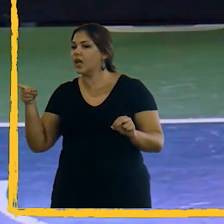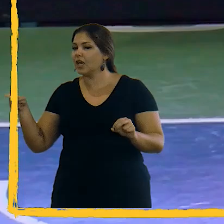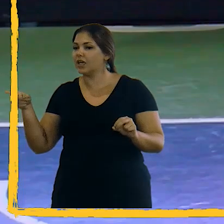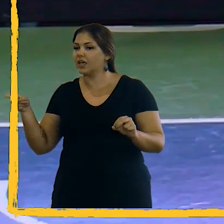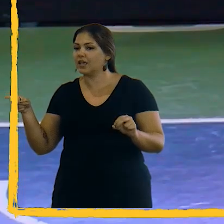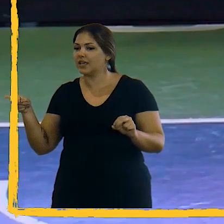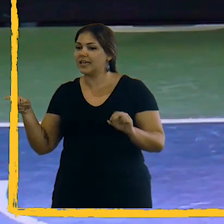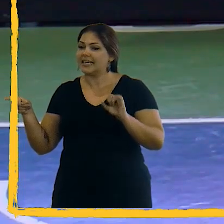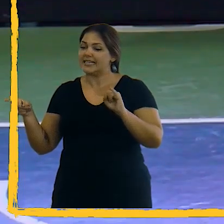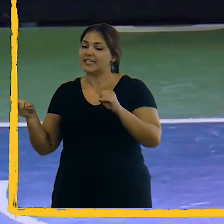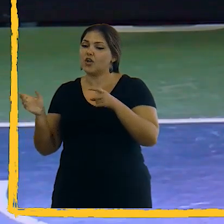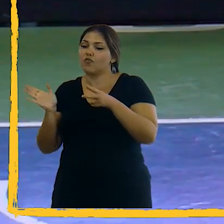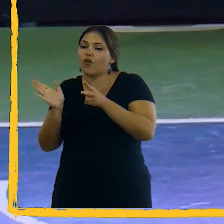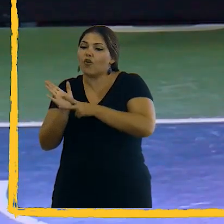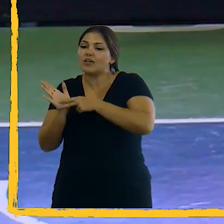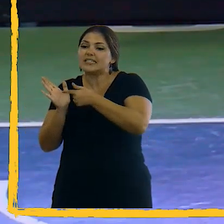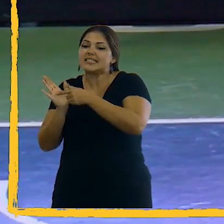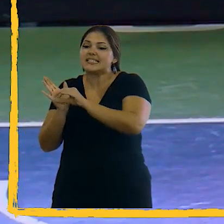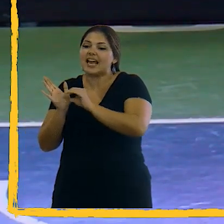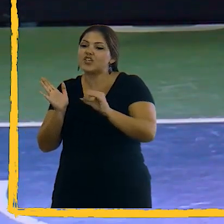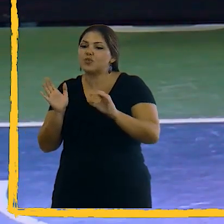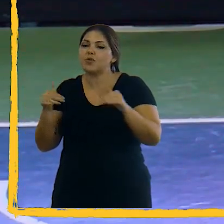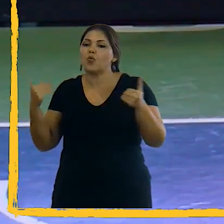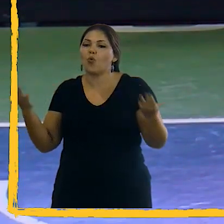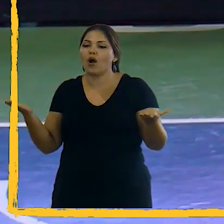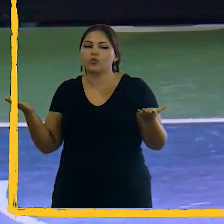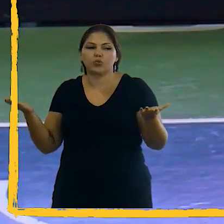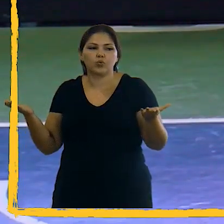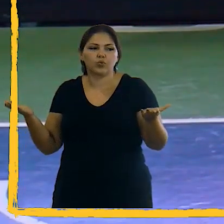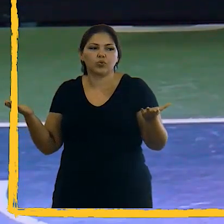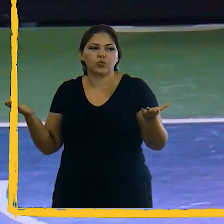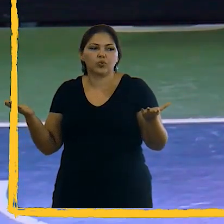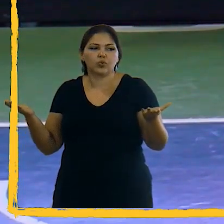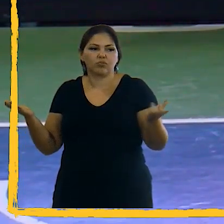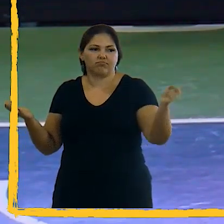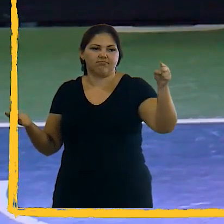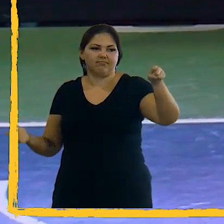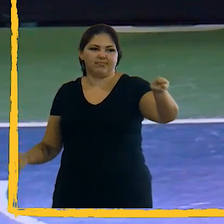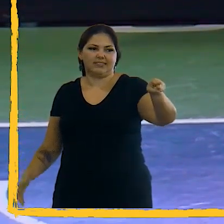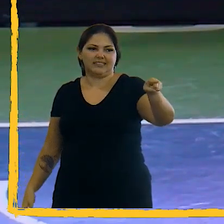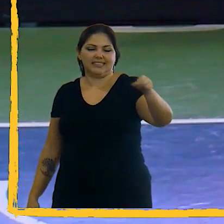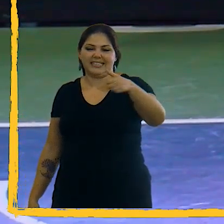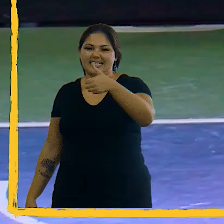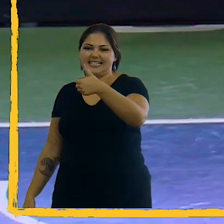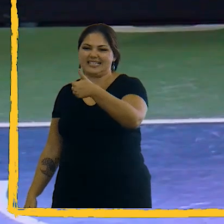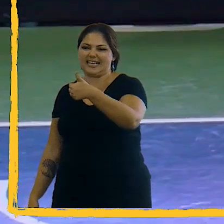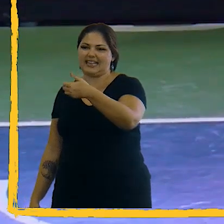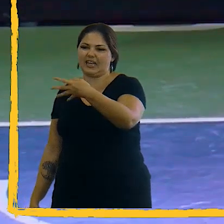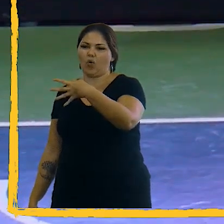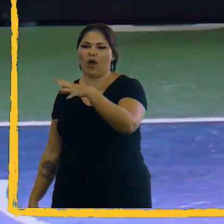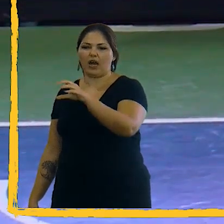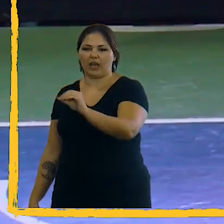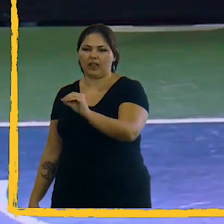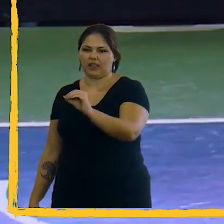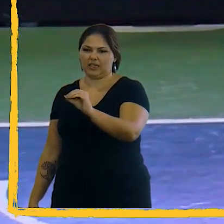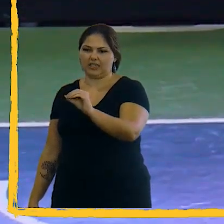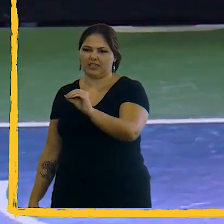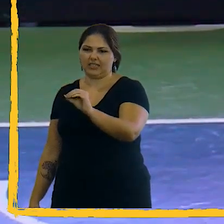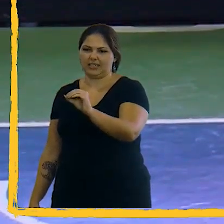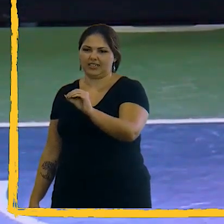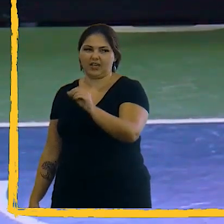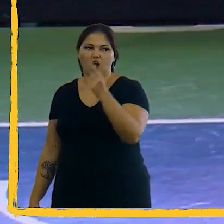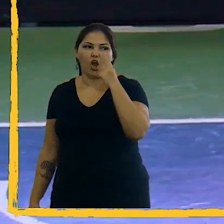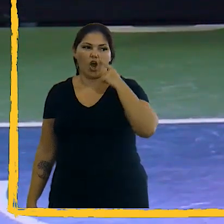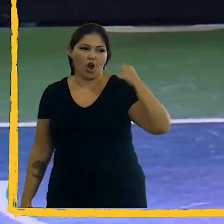7.000 100 e quanto 140 ó 100